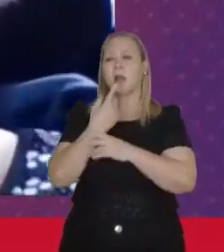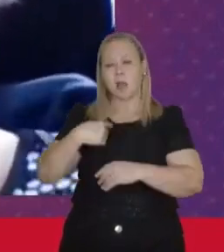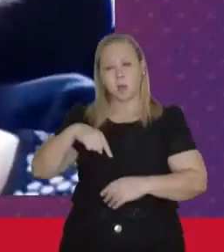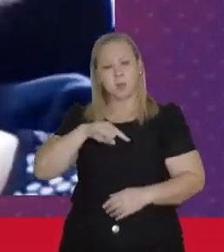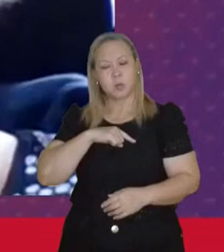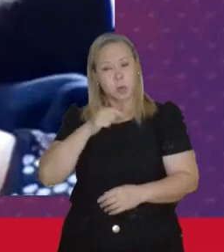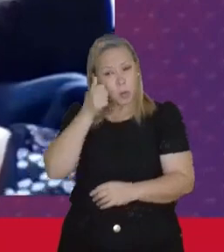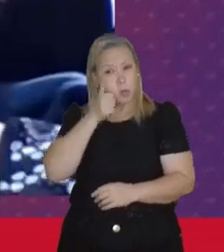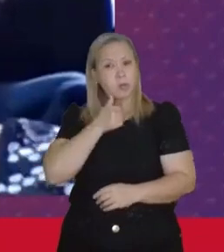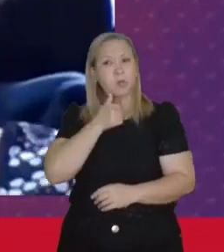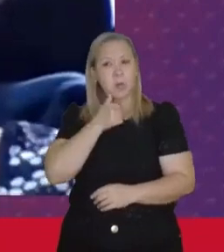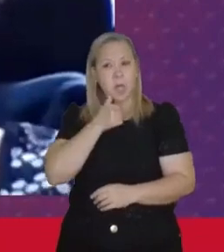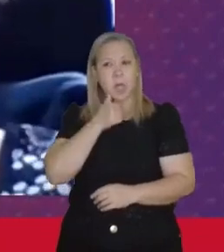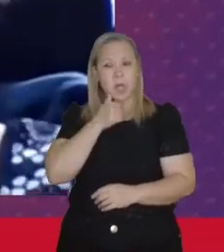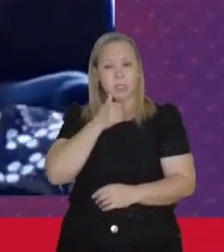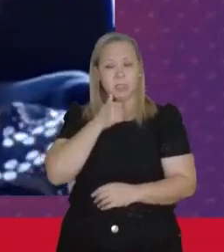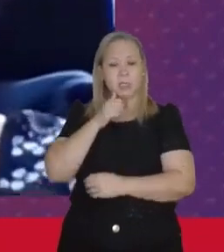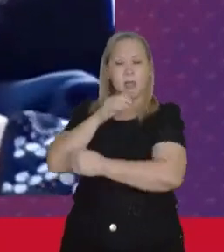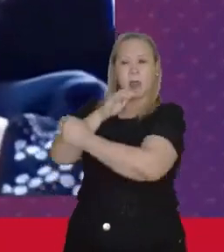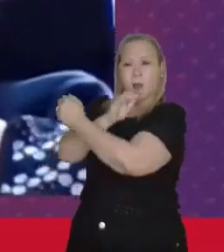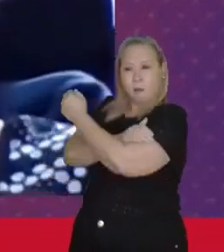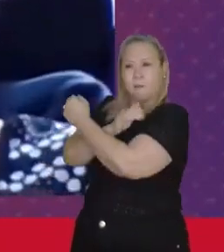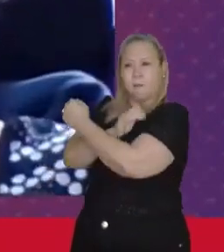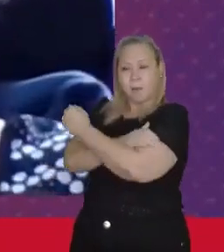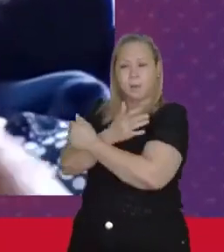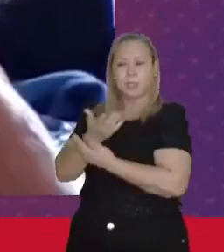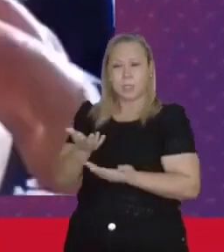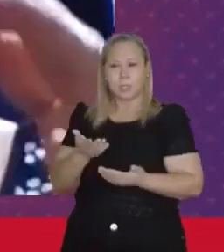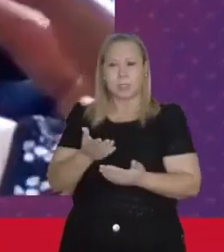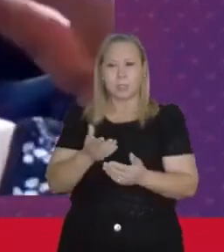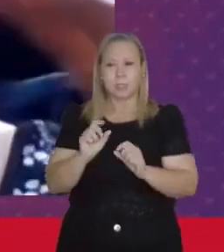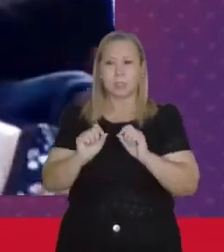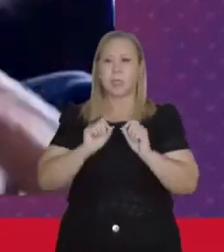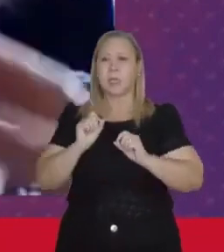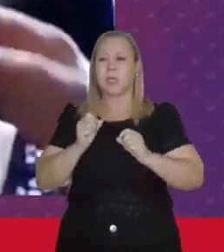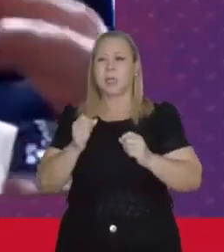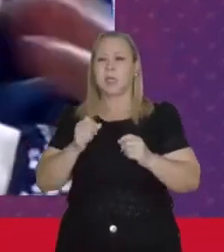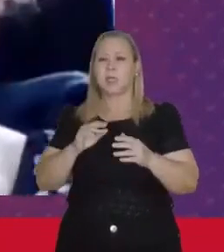nós, mulheres feministas, demandado